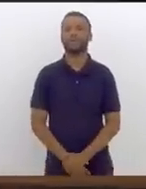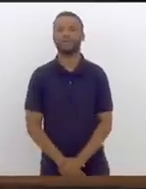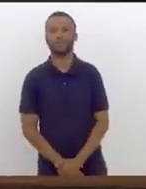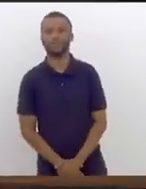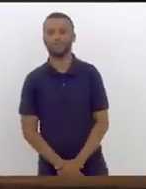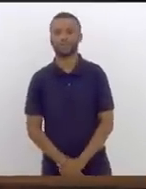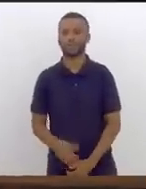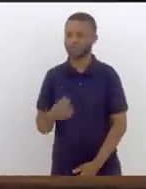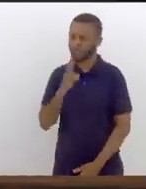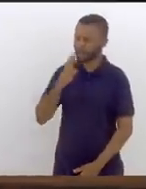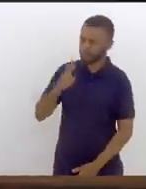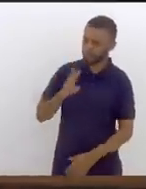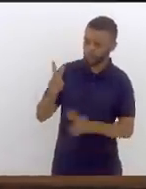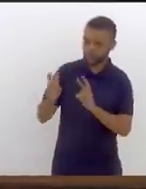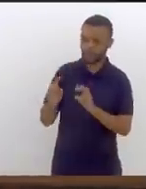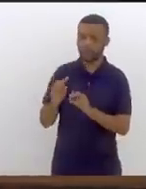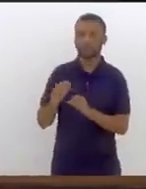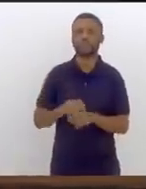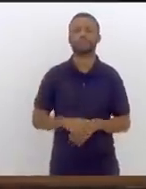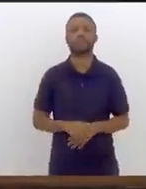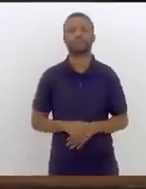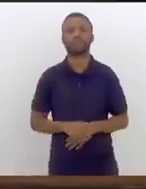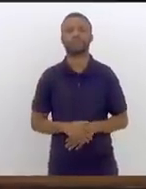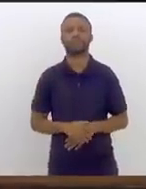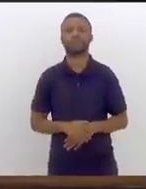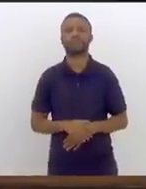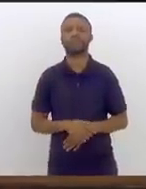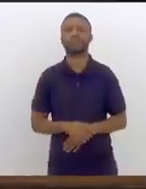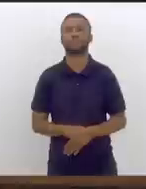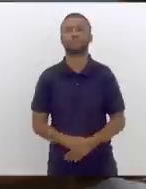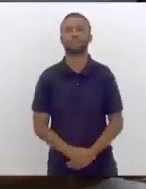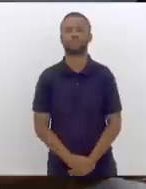quer responder sobre isso gente a gente tem